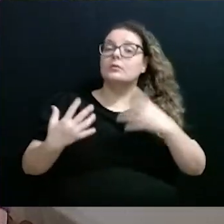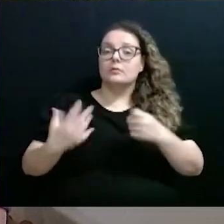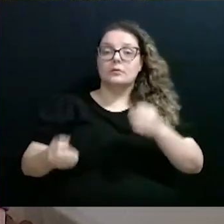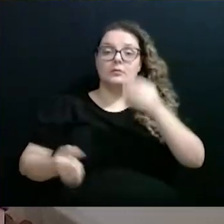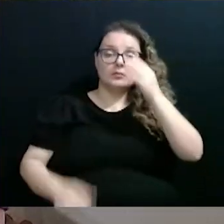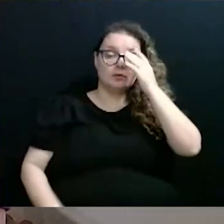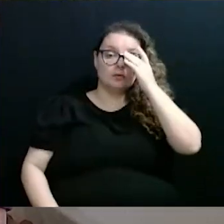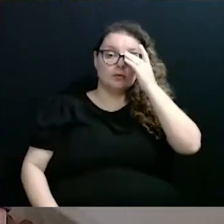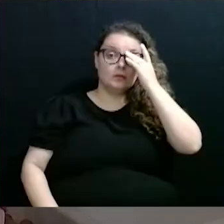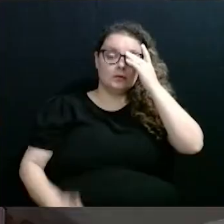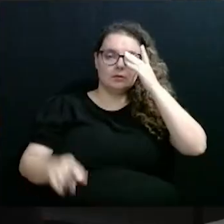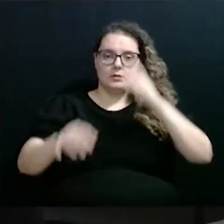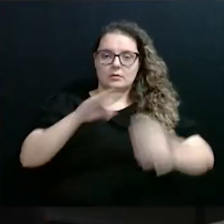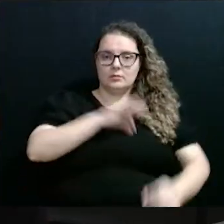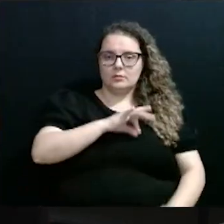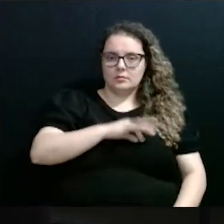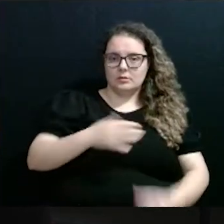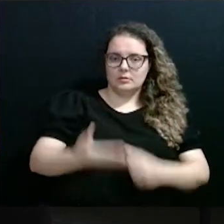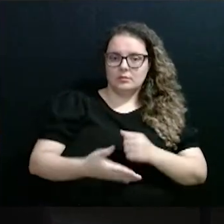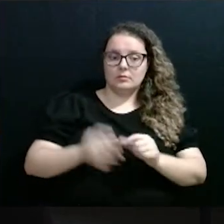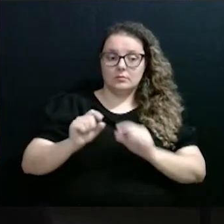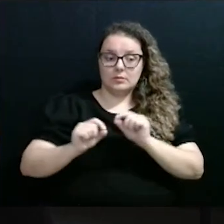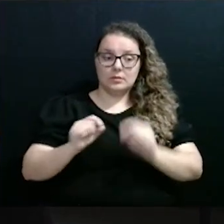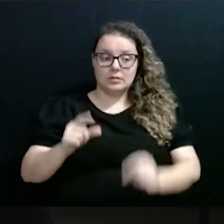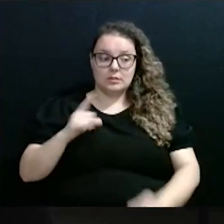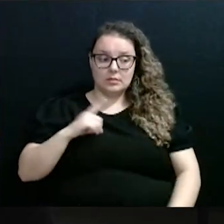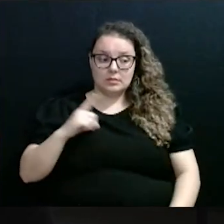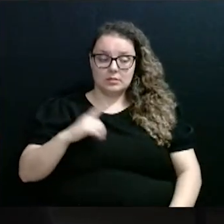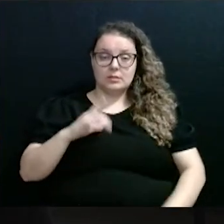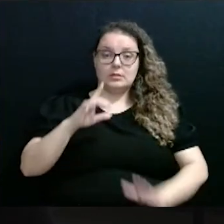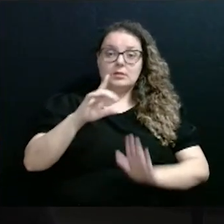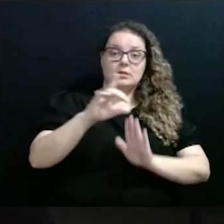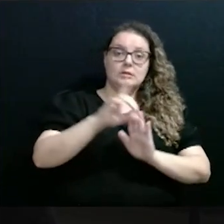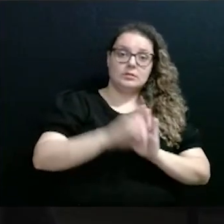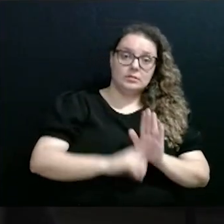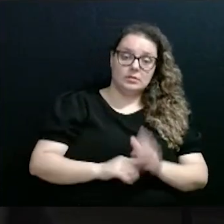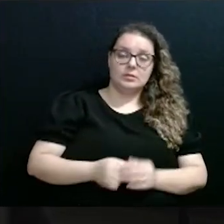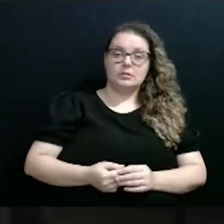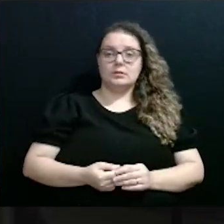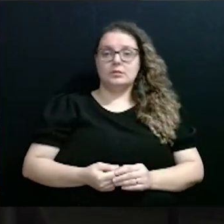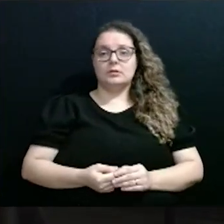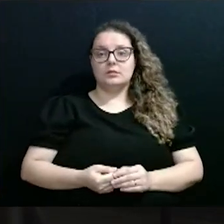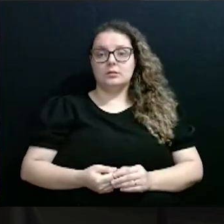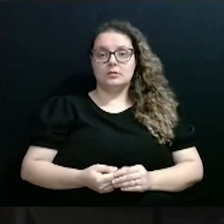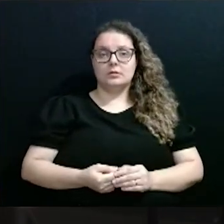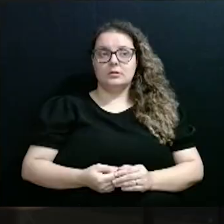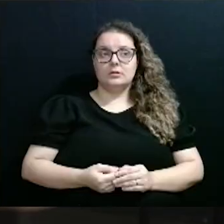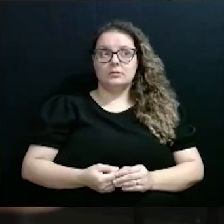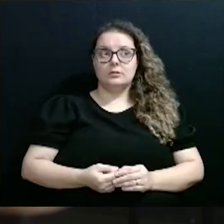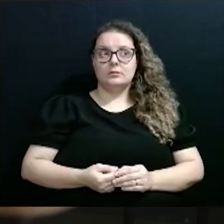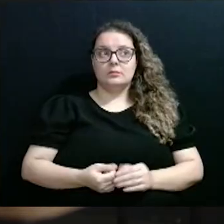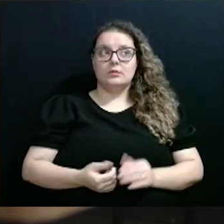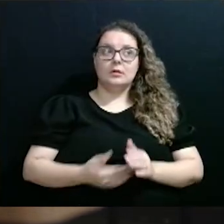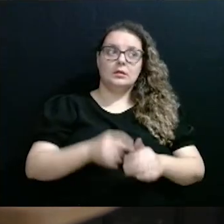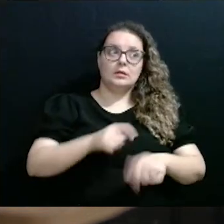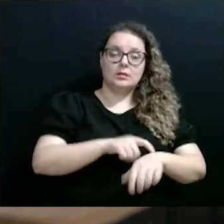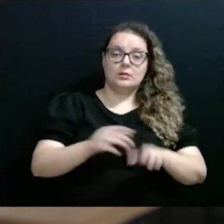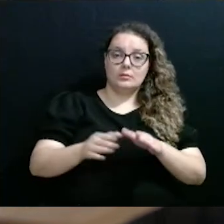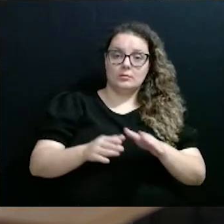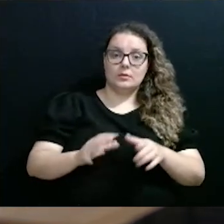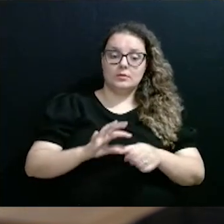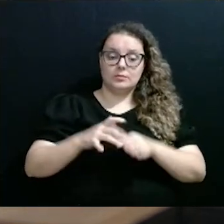receber é um salário mínimo, mas quem tem direito, né? Então, assim, até o período de